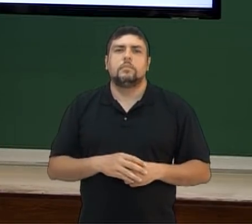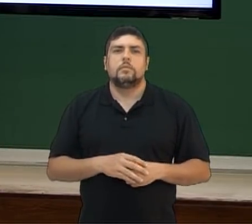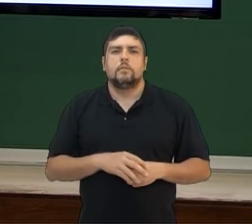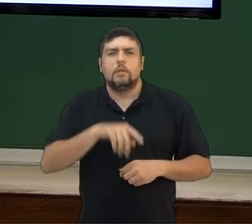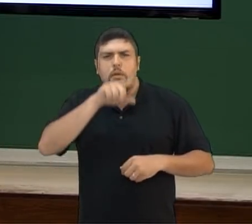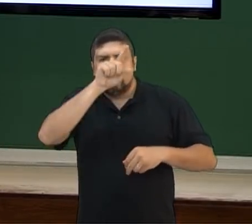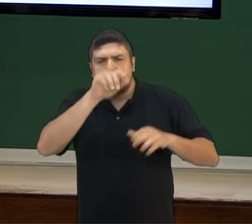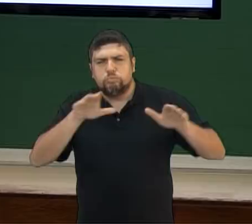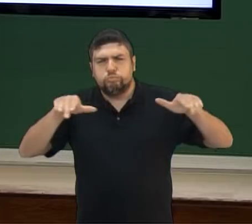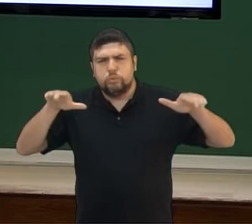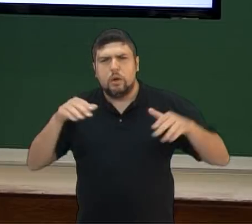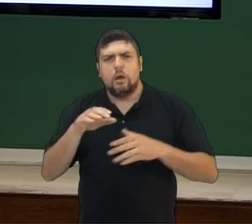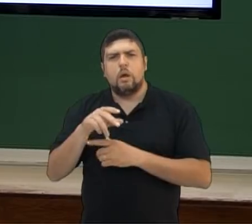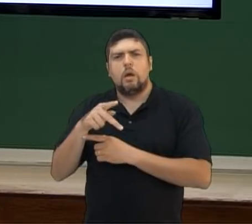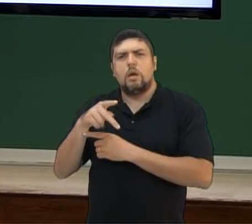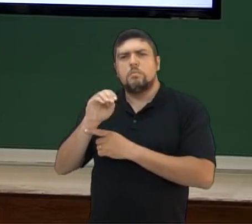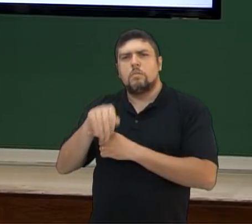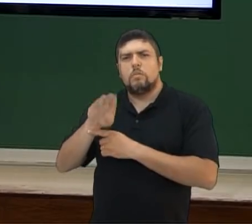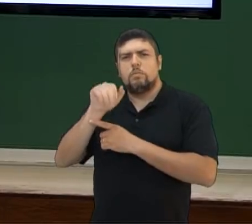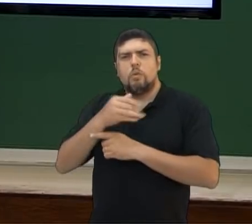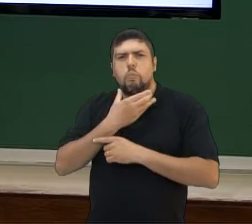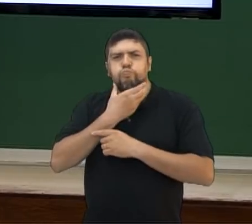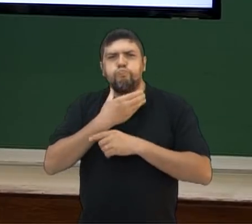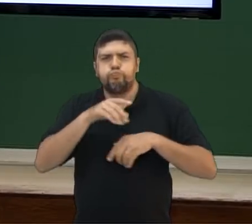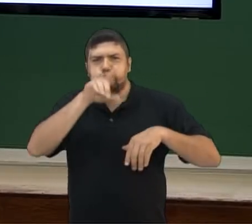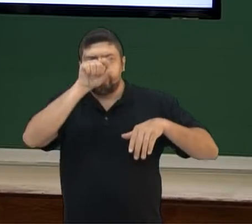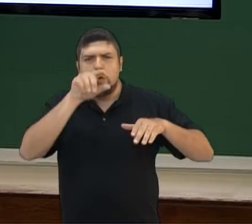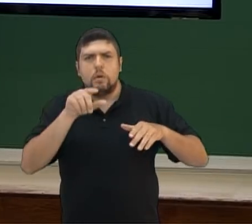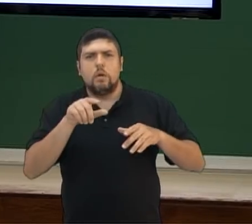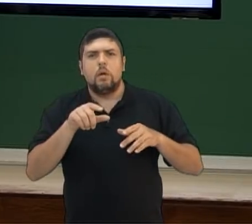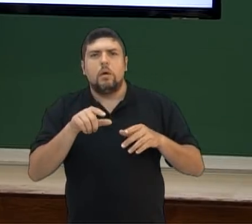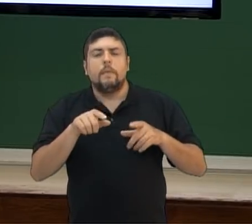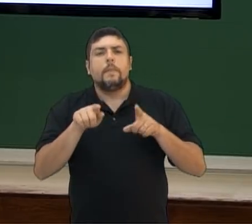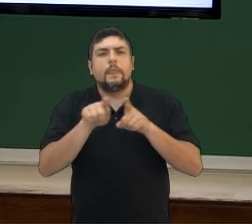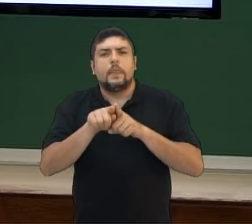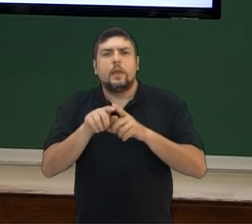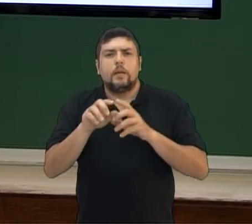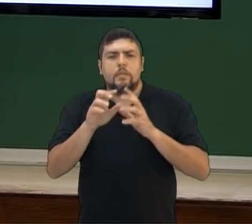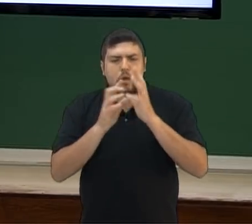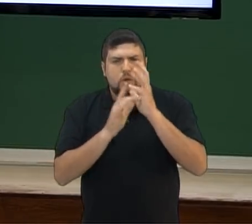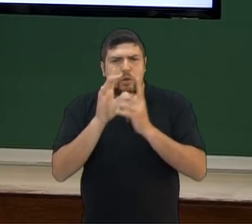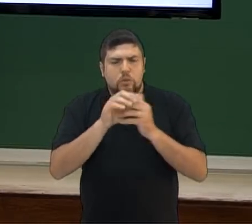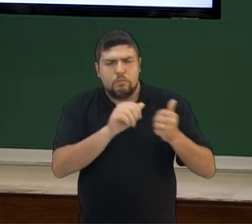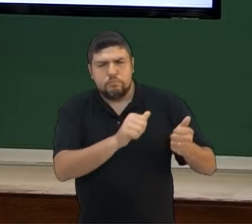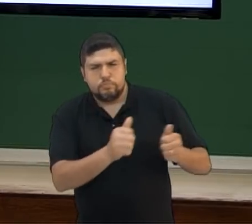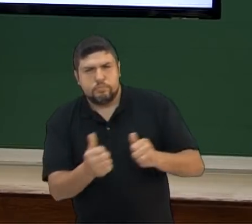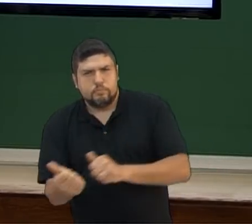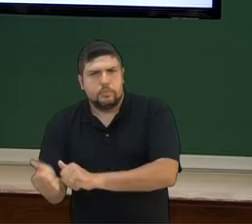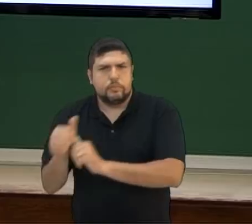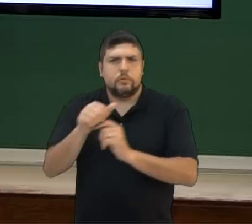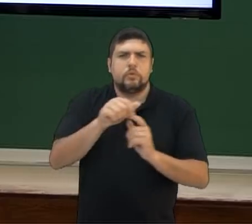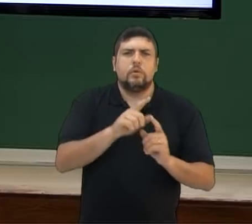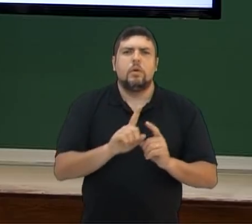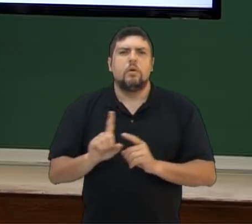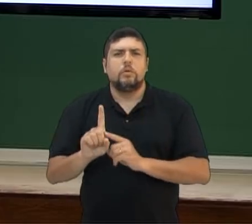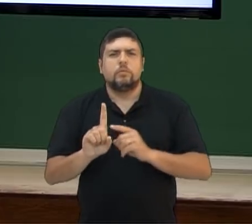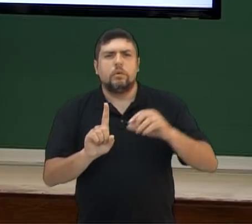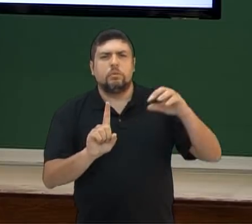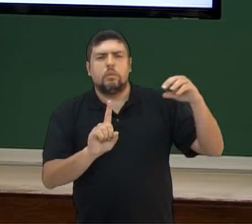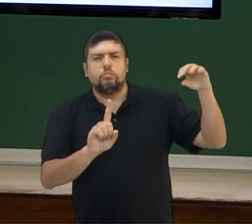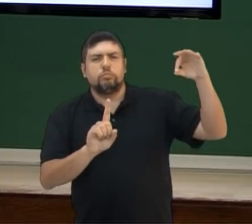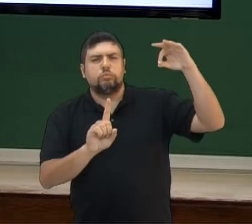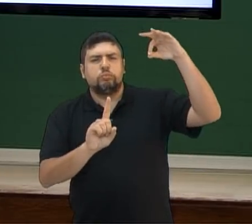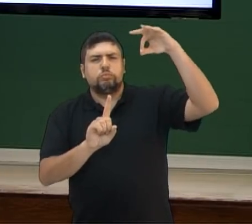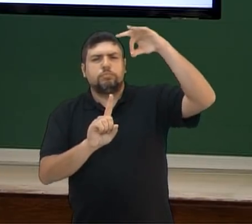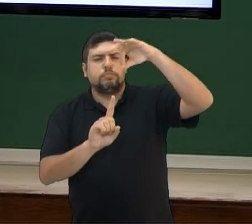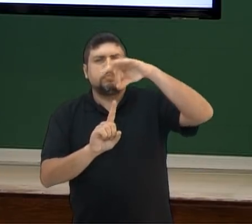depois, aliás, é também do batismo, né, de Jesus. No Pentecostes, diz que uma pomba branca desceu sobre Jesus quando ele foi batizado.